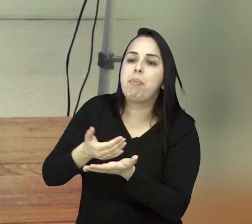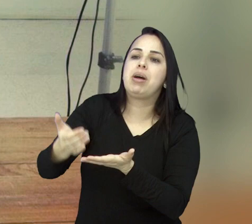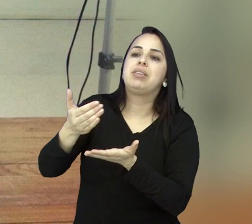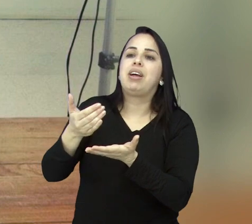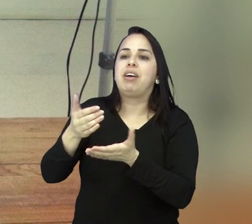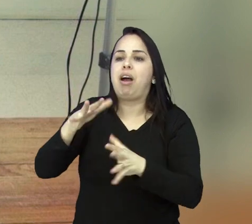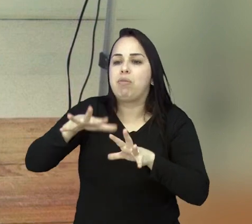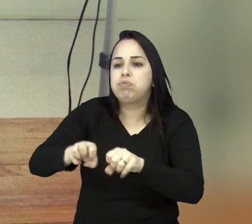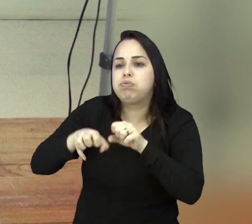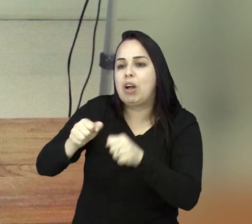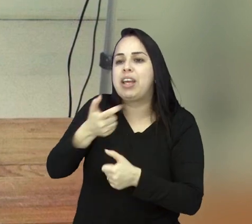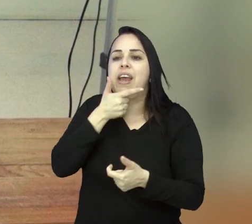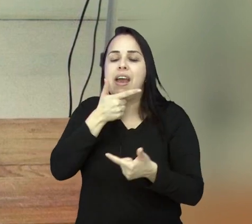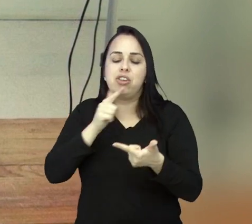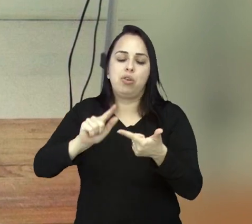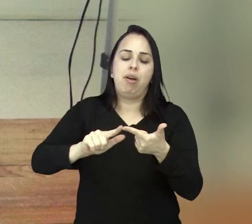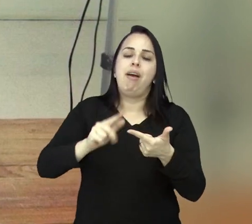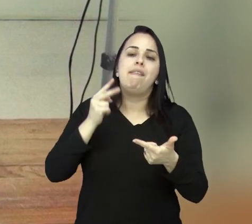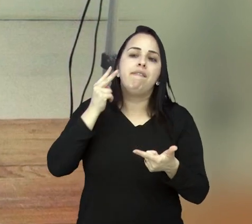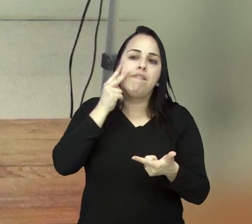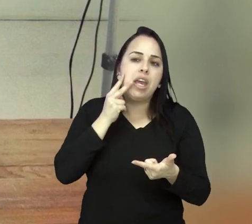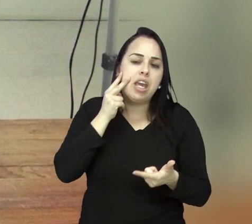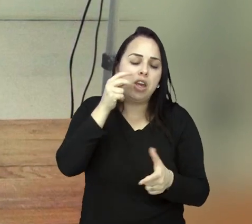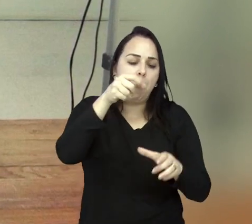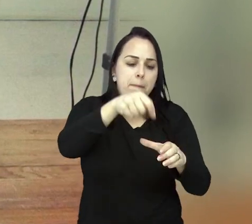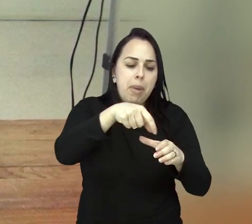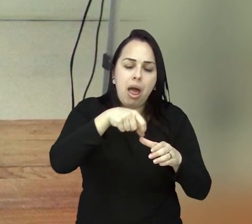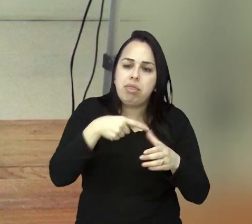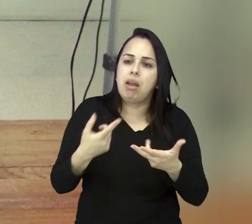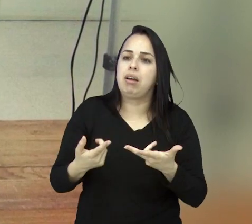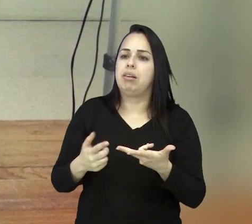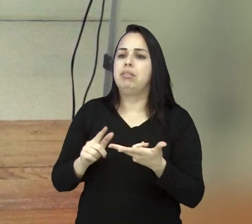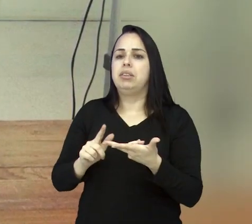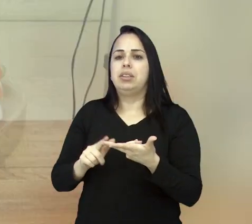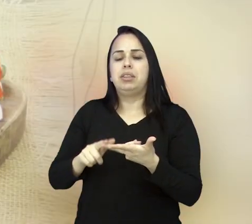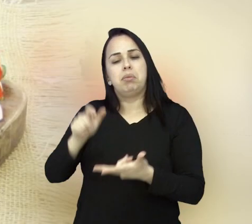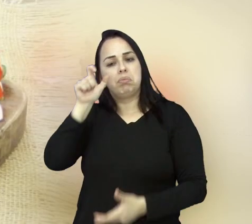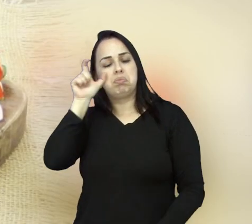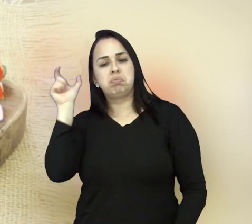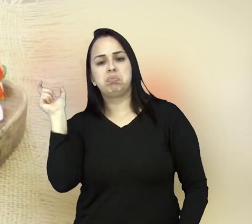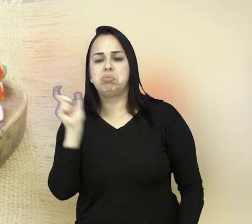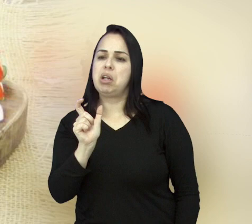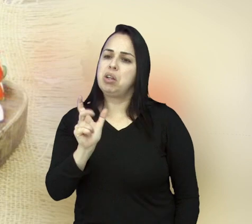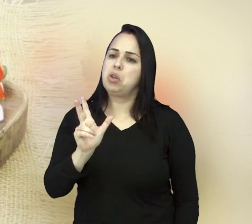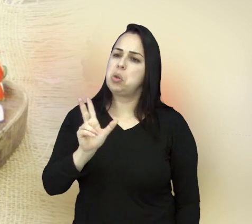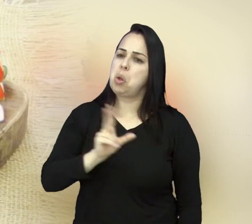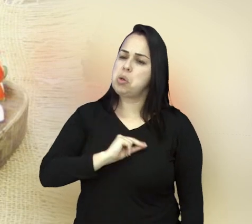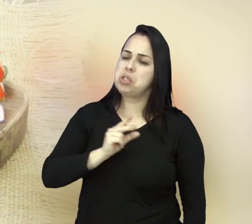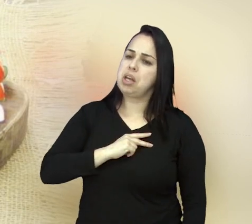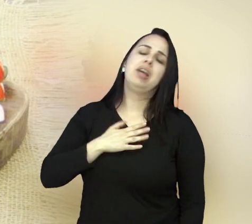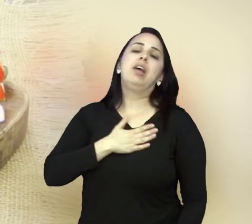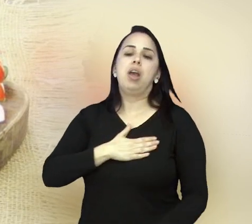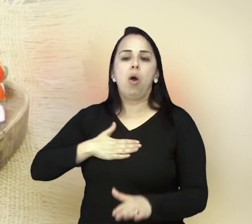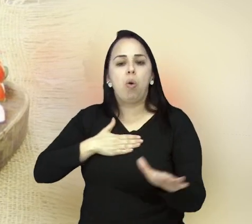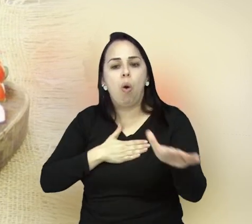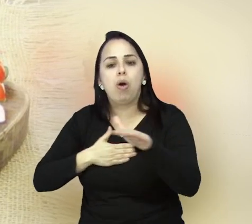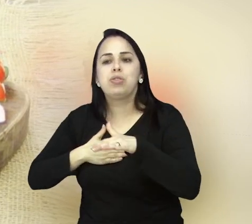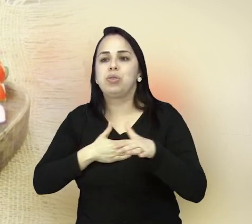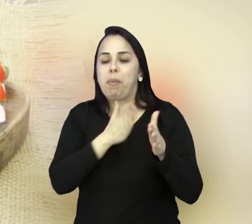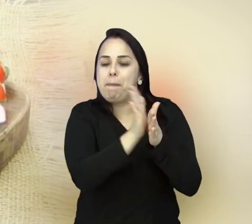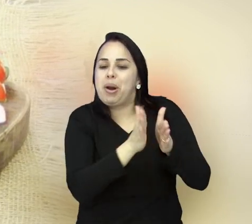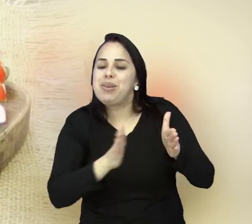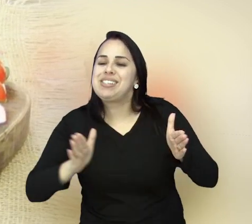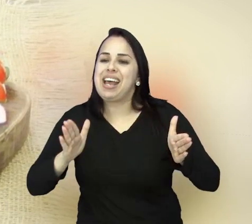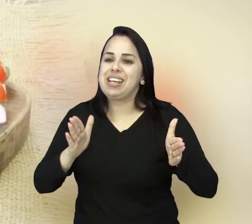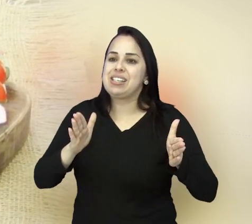fazer queijos, fazer vinhos, no cultivo do café. E aí me despertou para isso. Falei, nossa, eu gosto desse processo